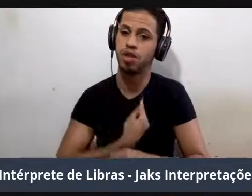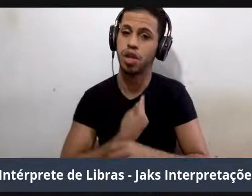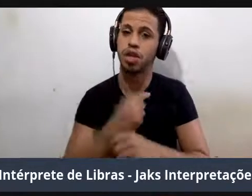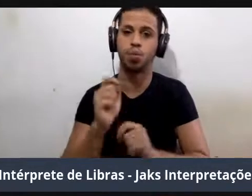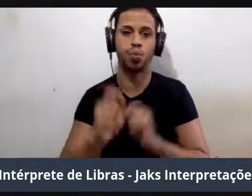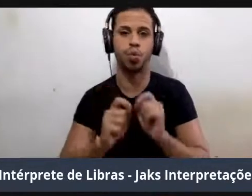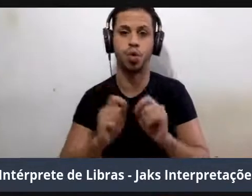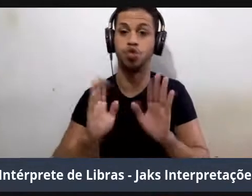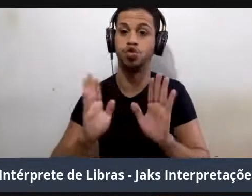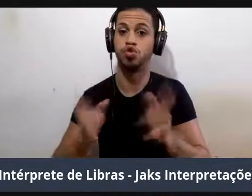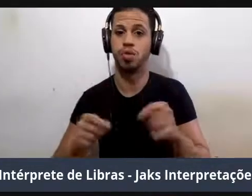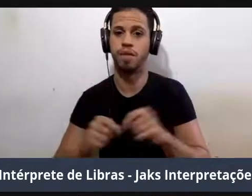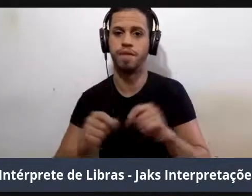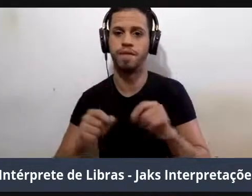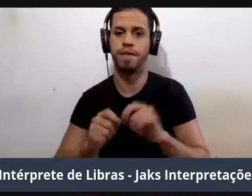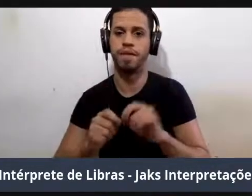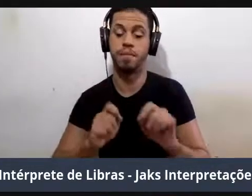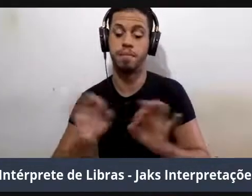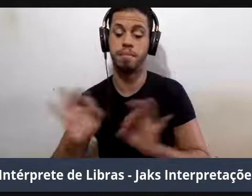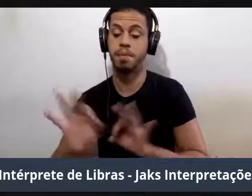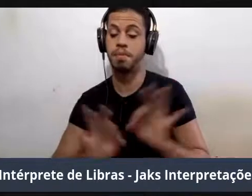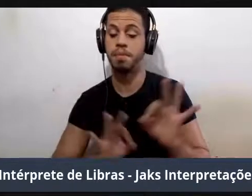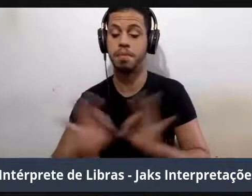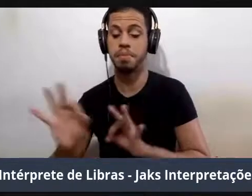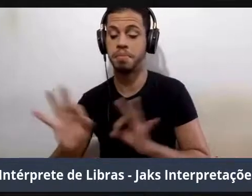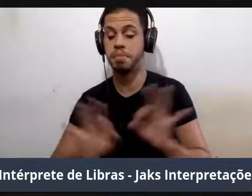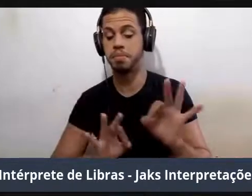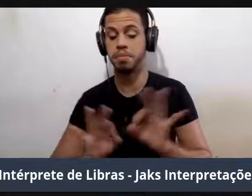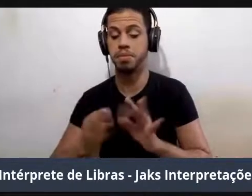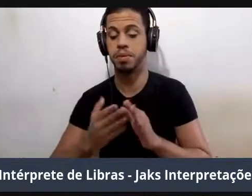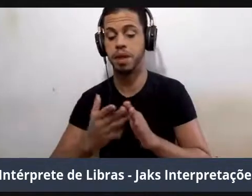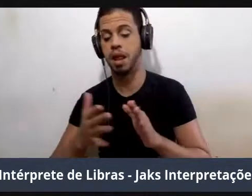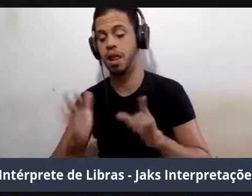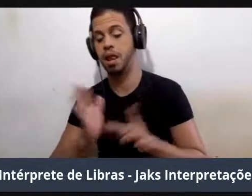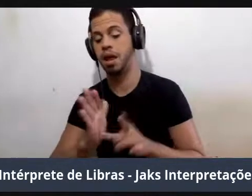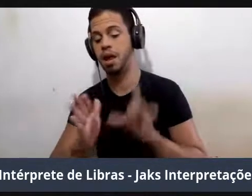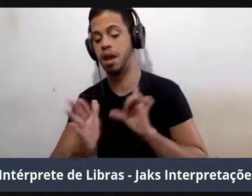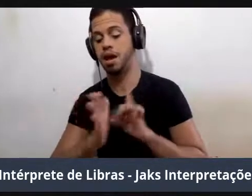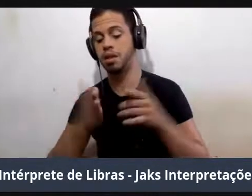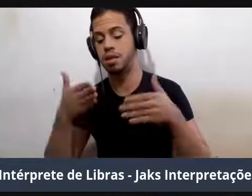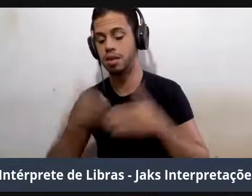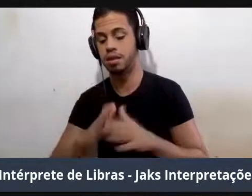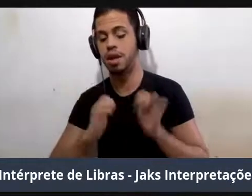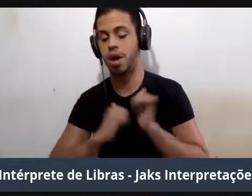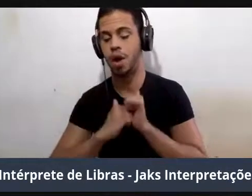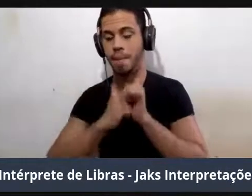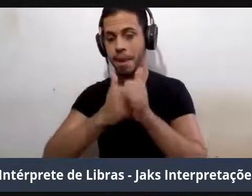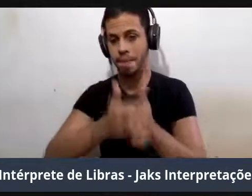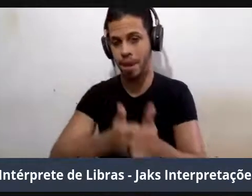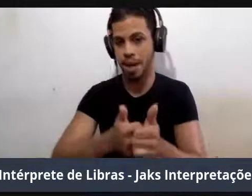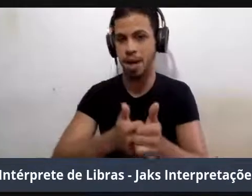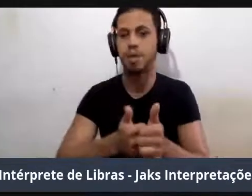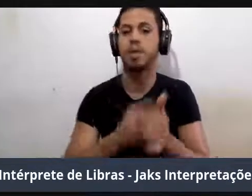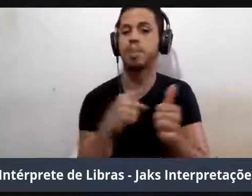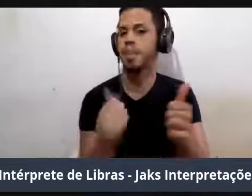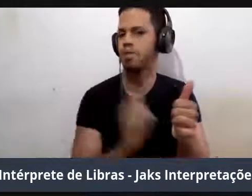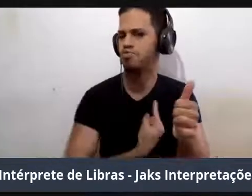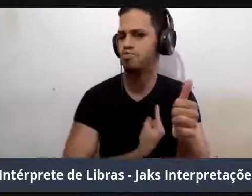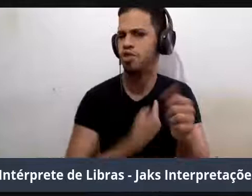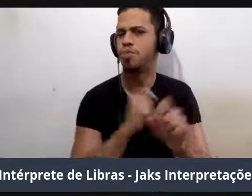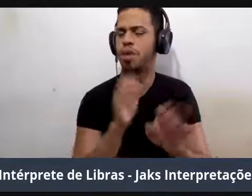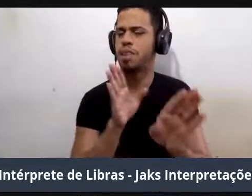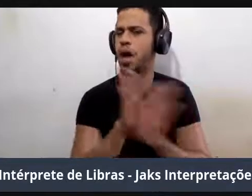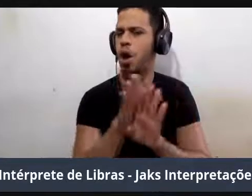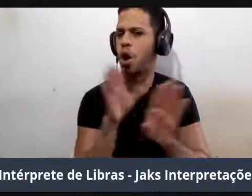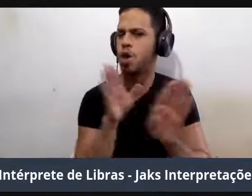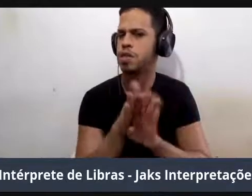os nossos preparos durante o pré-natal, no acompanhamento, onde a gente já está orientando